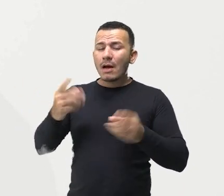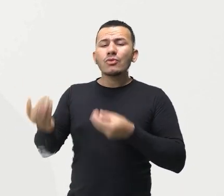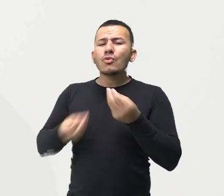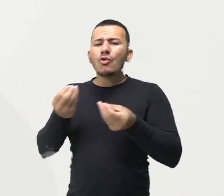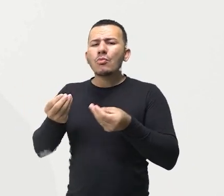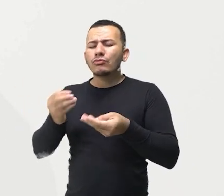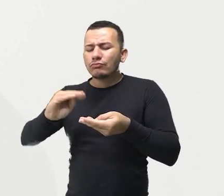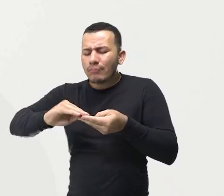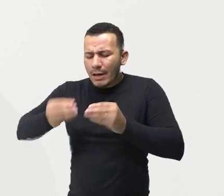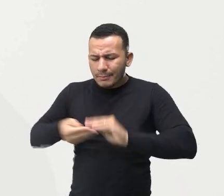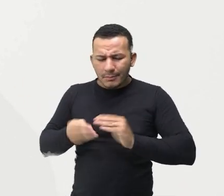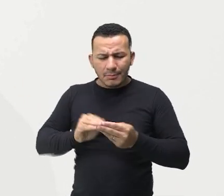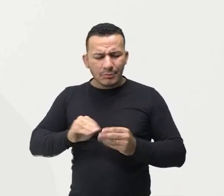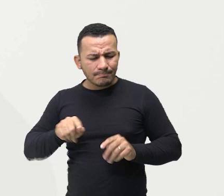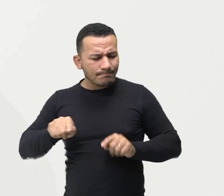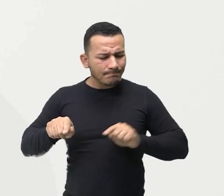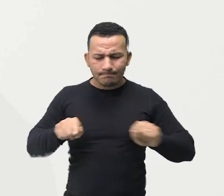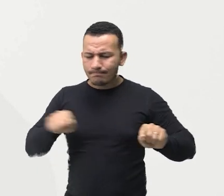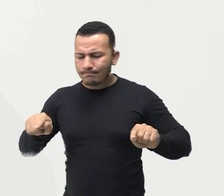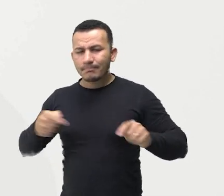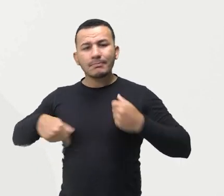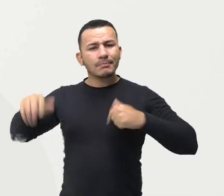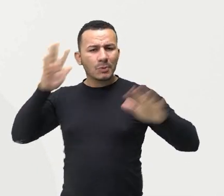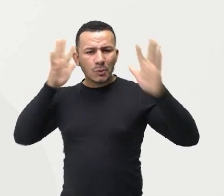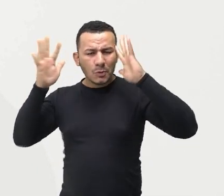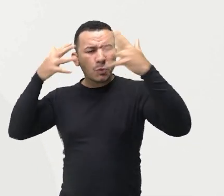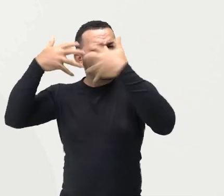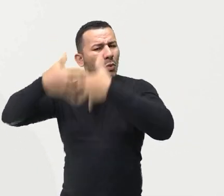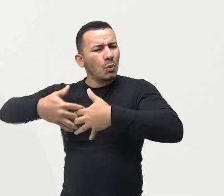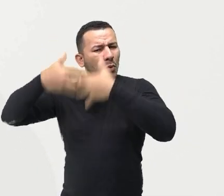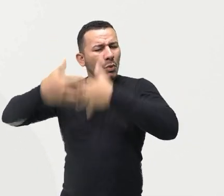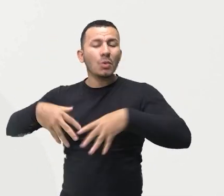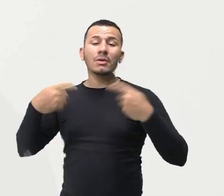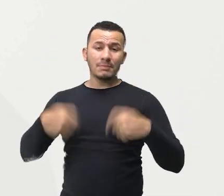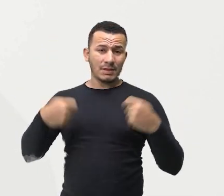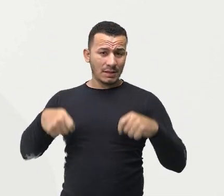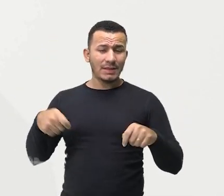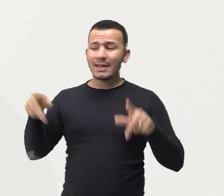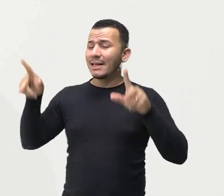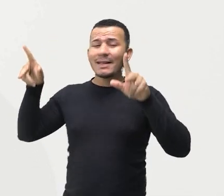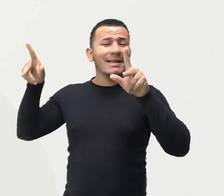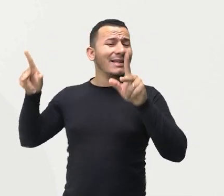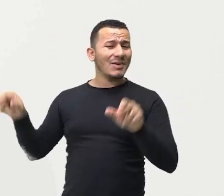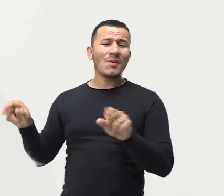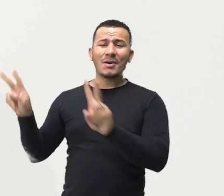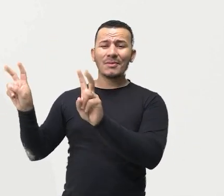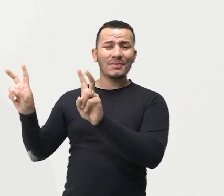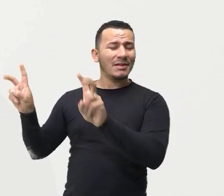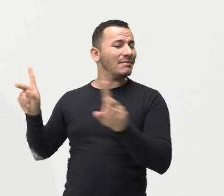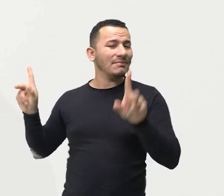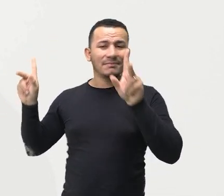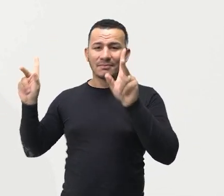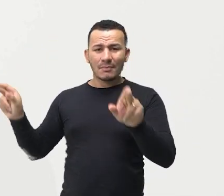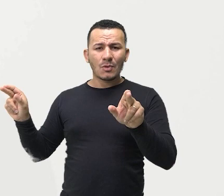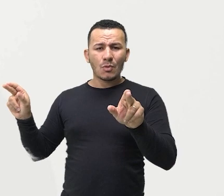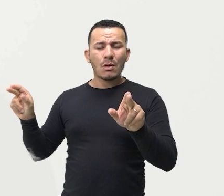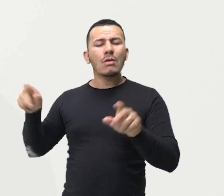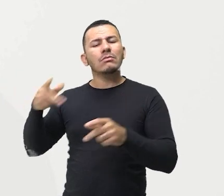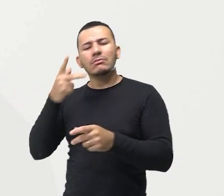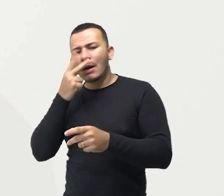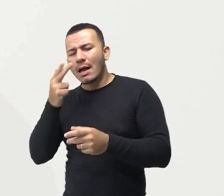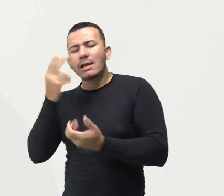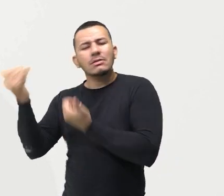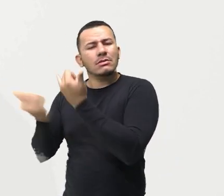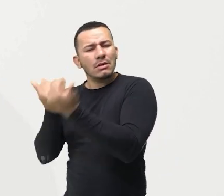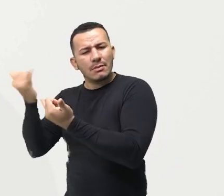pensar, analisar as peças, unir para resolver. E aqui a gente pode ter exatamente essa ideia de um